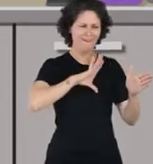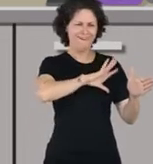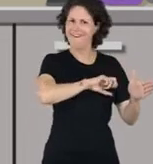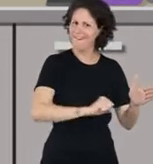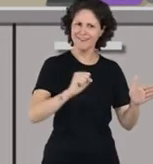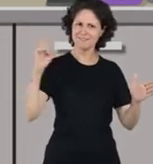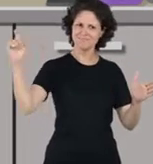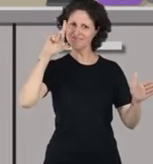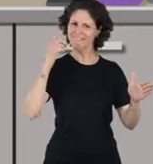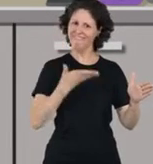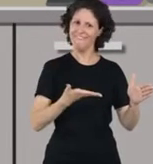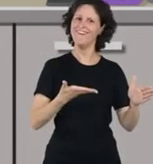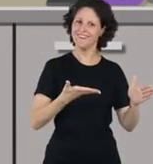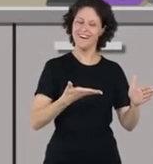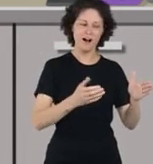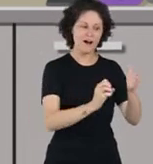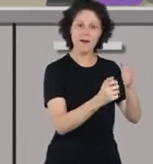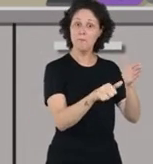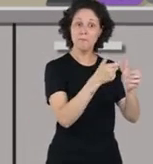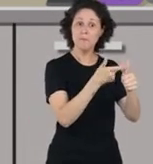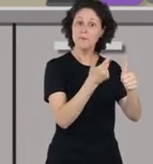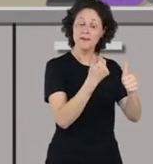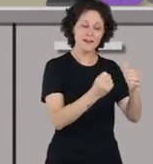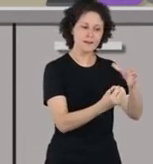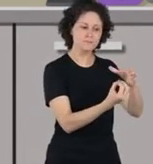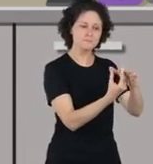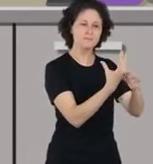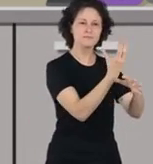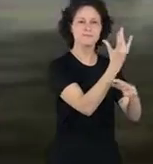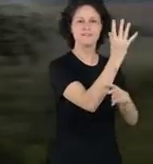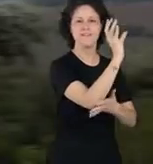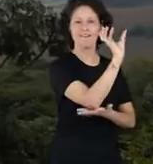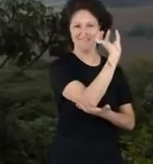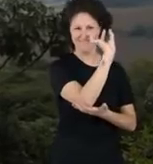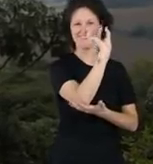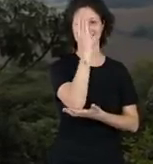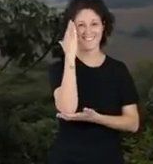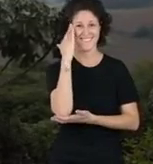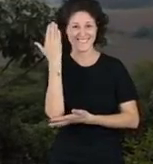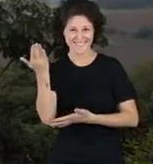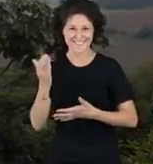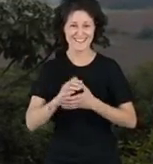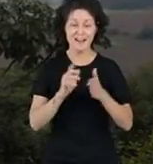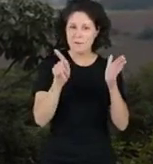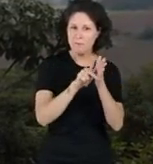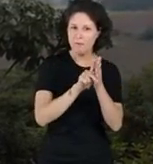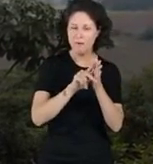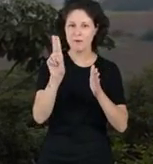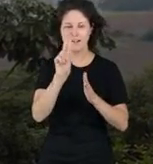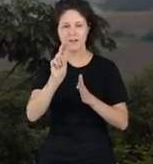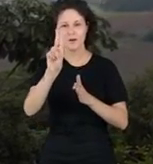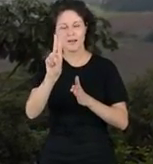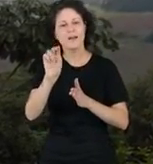crescerem em áreas abertas. Além disso, elas são muito boas em espalhar sementes. Olhe só essa árvore. Ela é uma